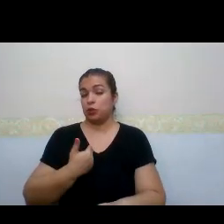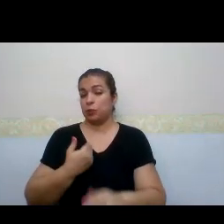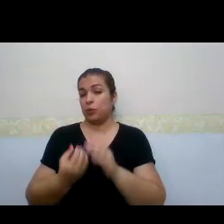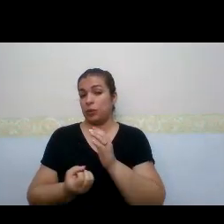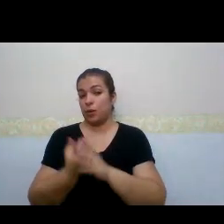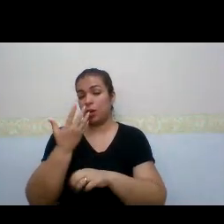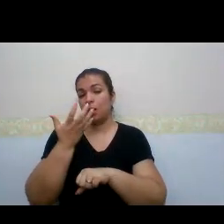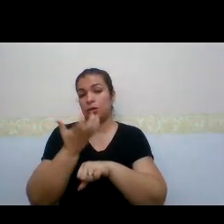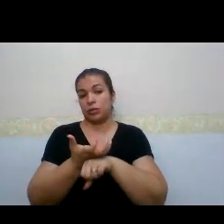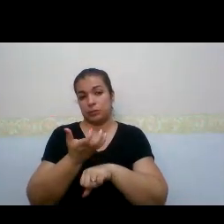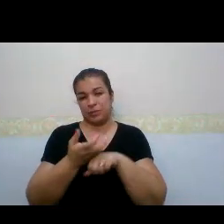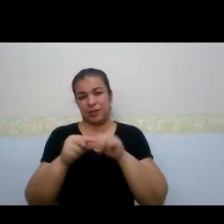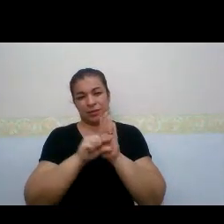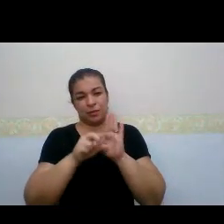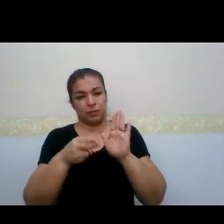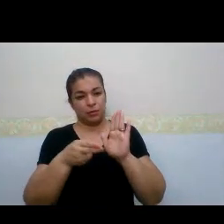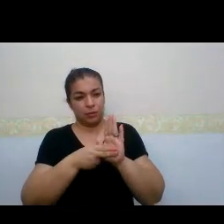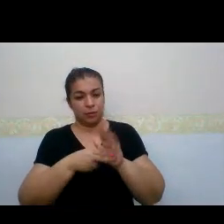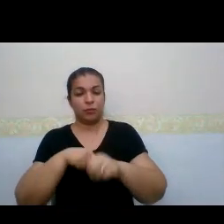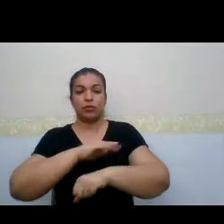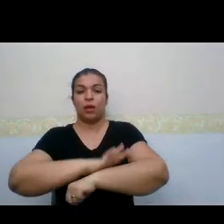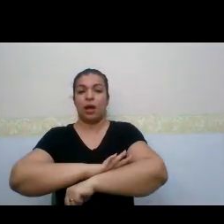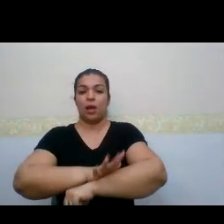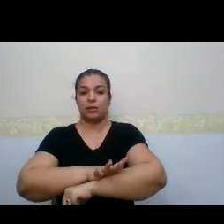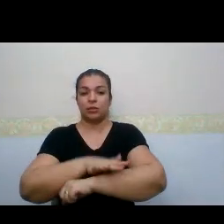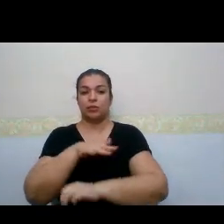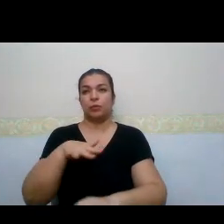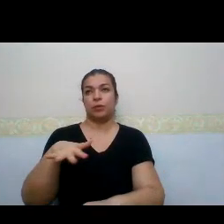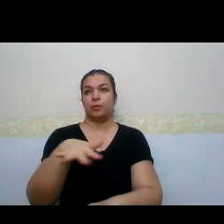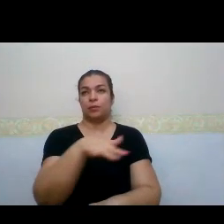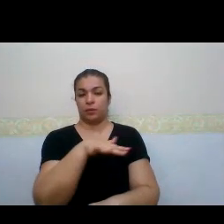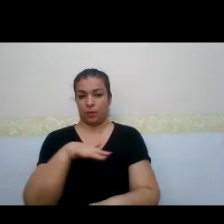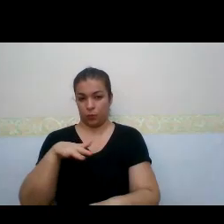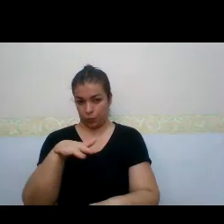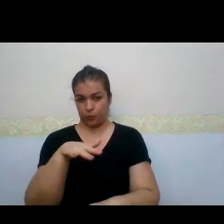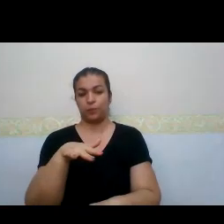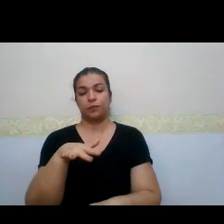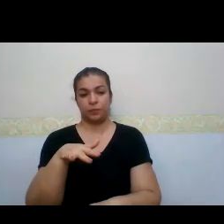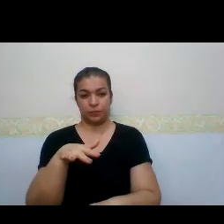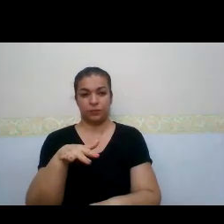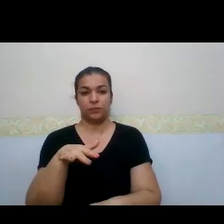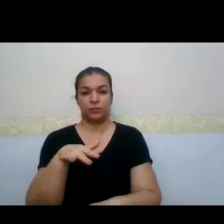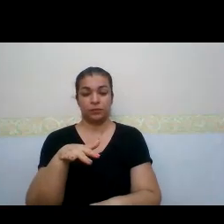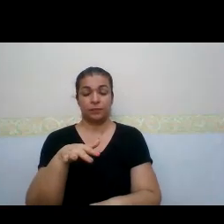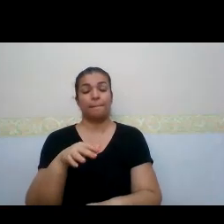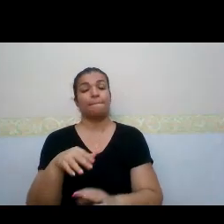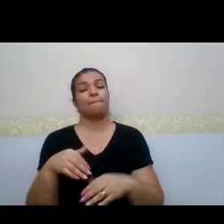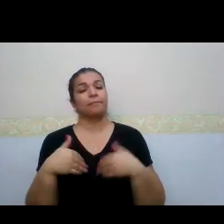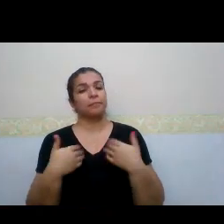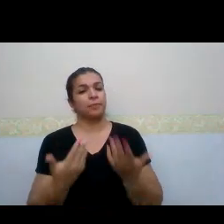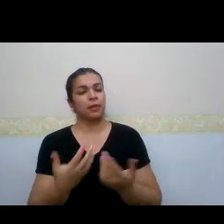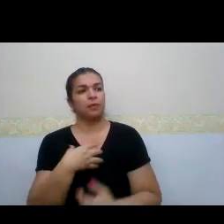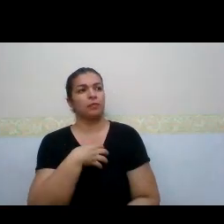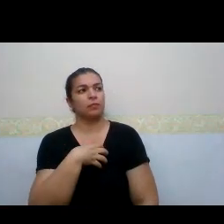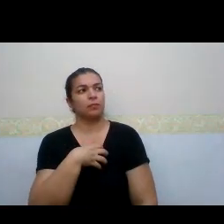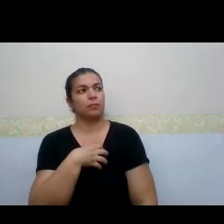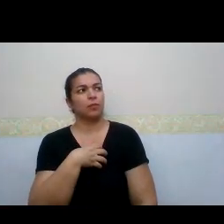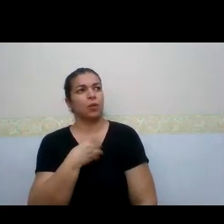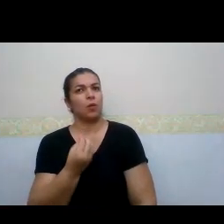disciplina racismo ambiental, tá? E eu fiquei assim, meu Deus, vai ser